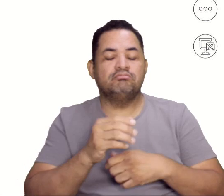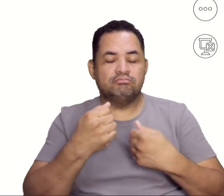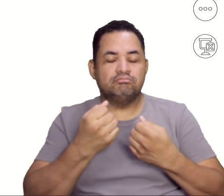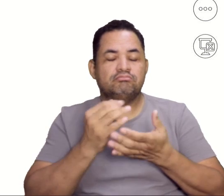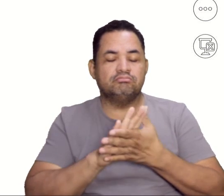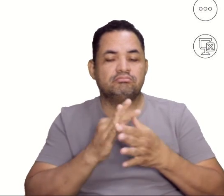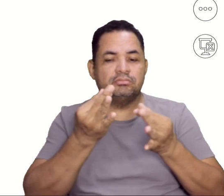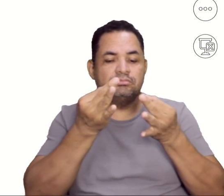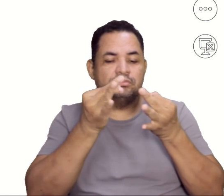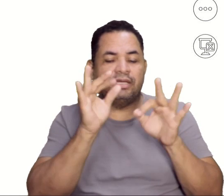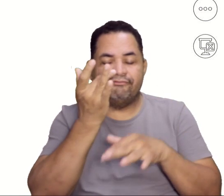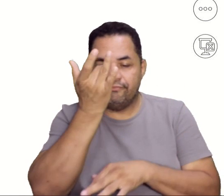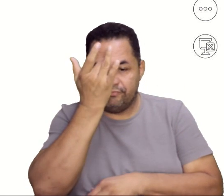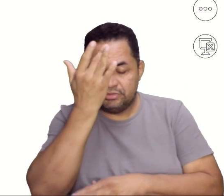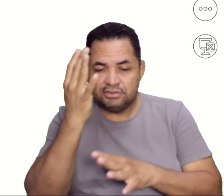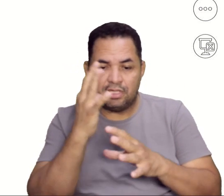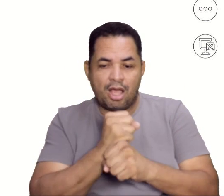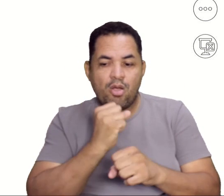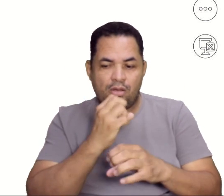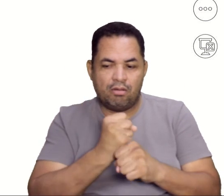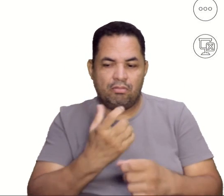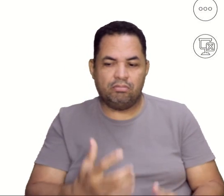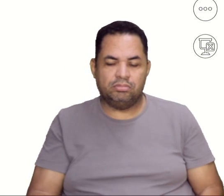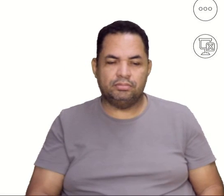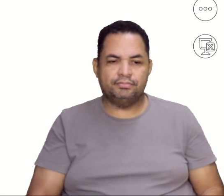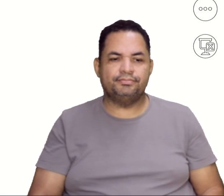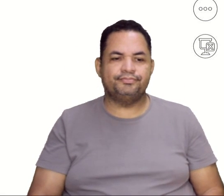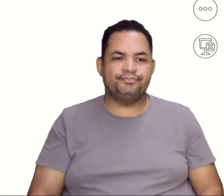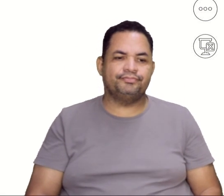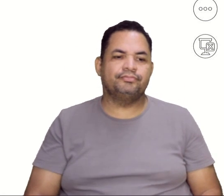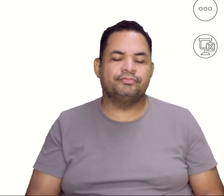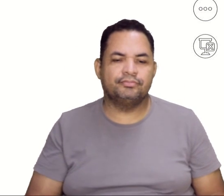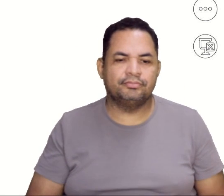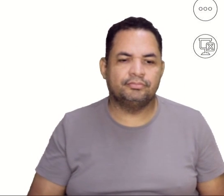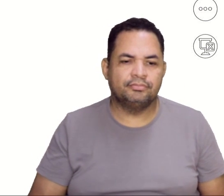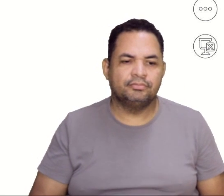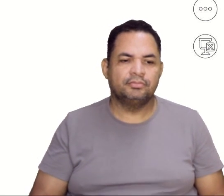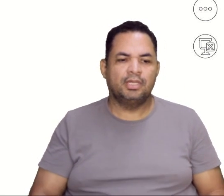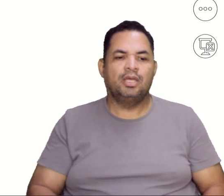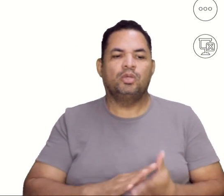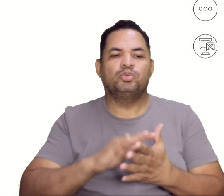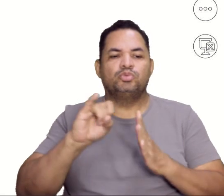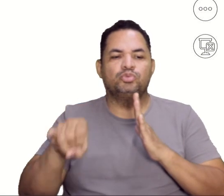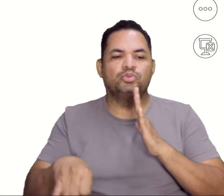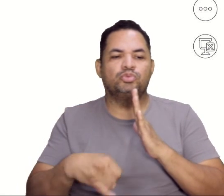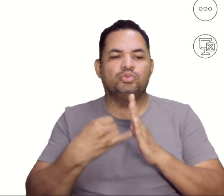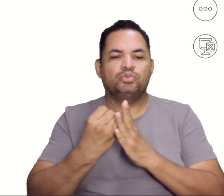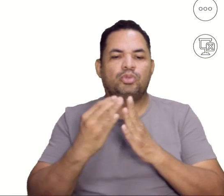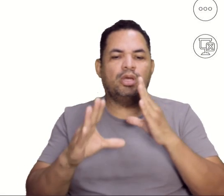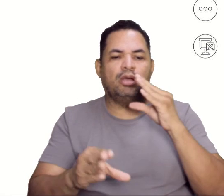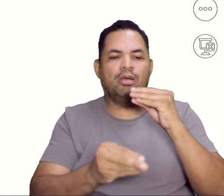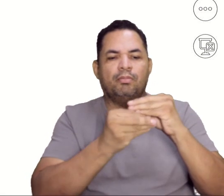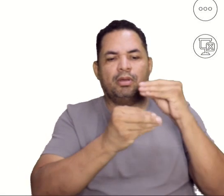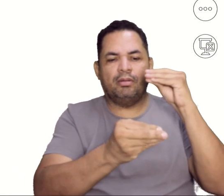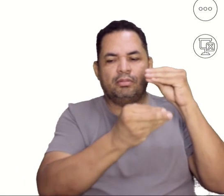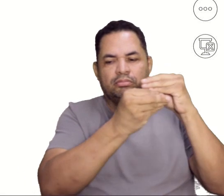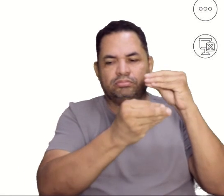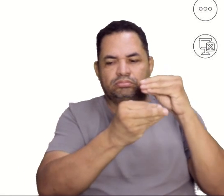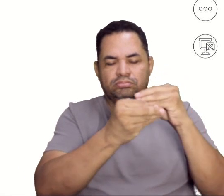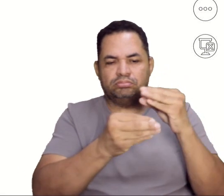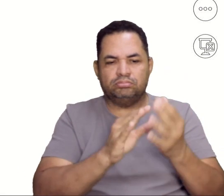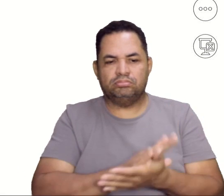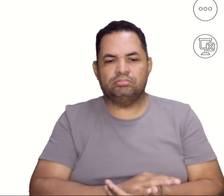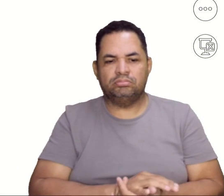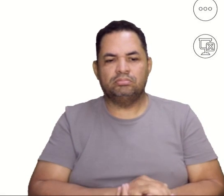simplificar os zeros zeros certo e o juro composto né não terminou ele acumulou né juro sobre juro ele